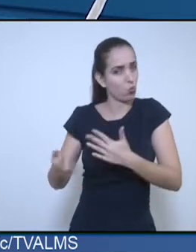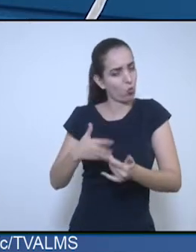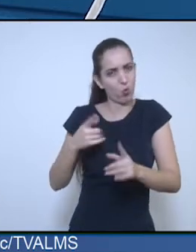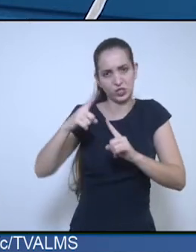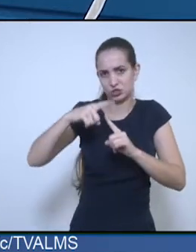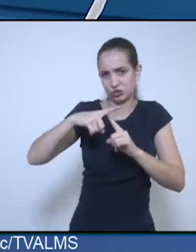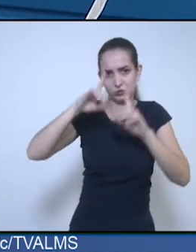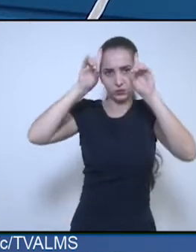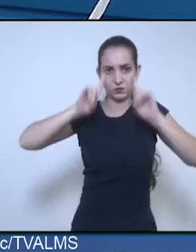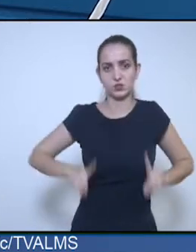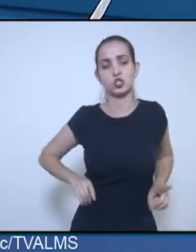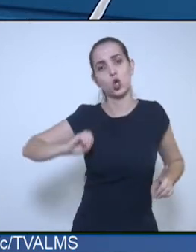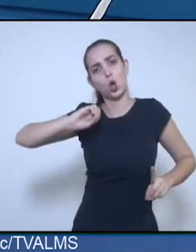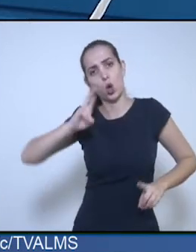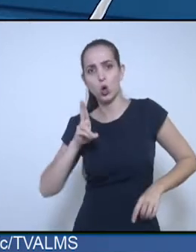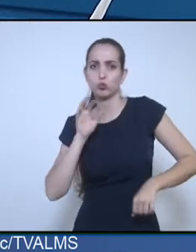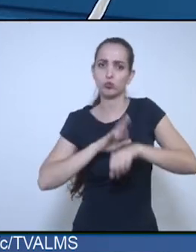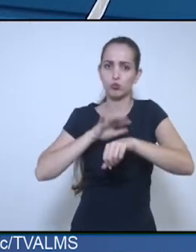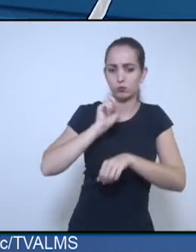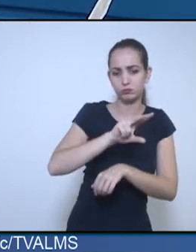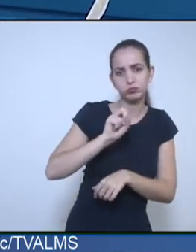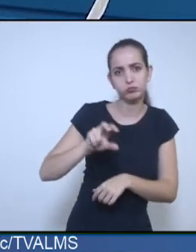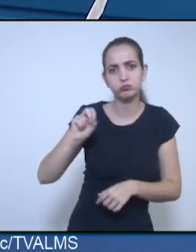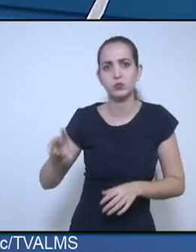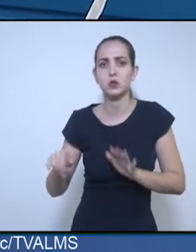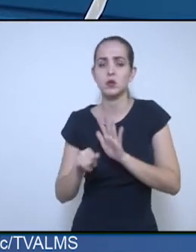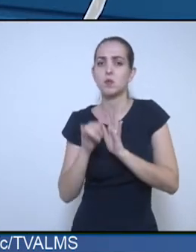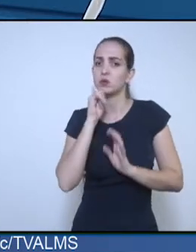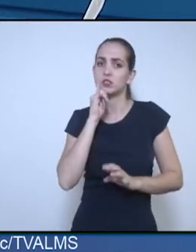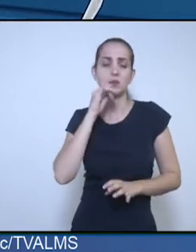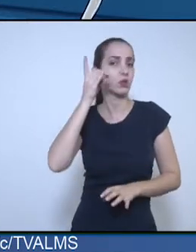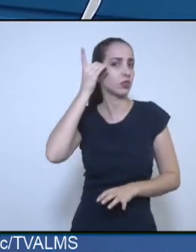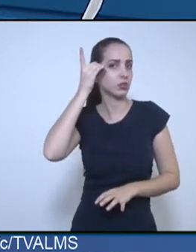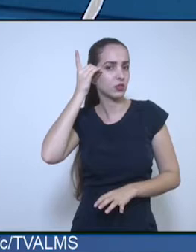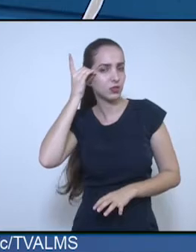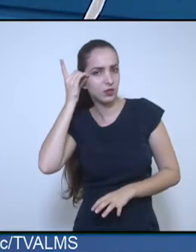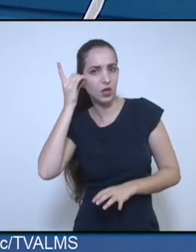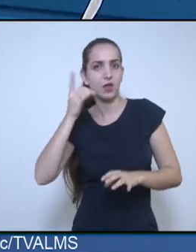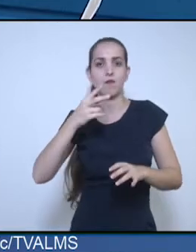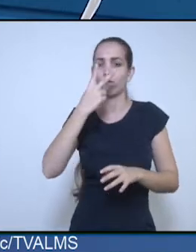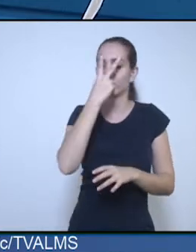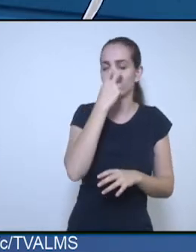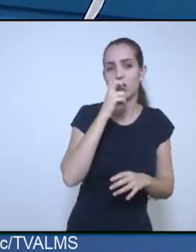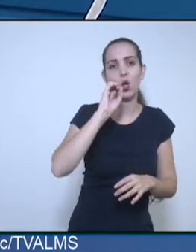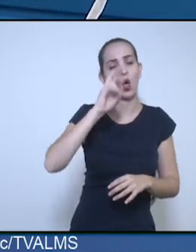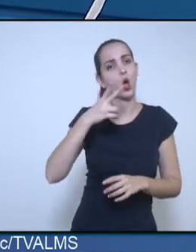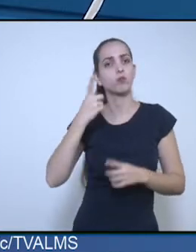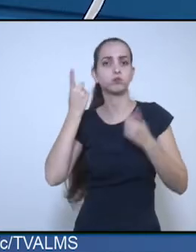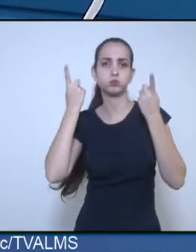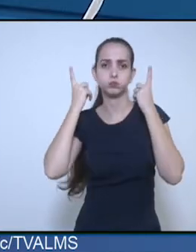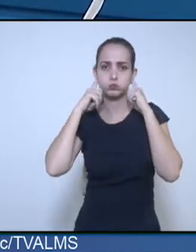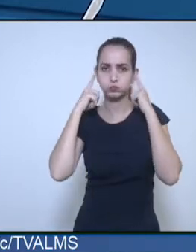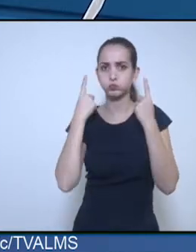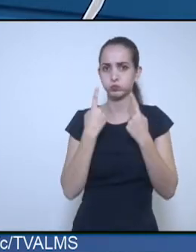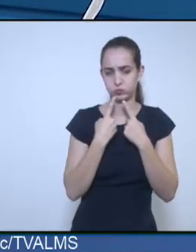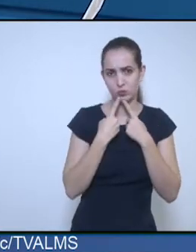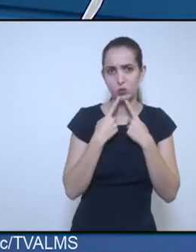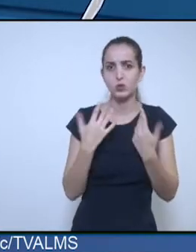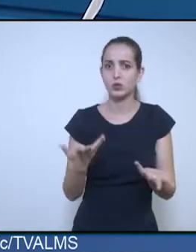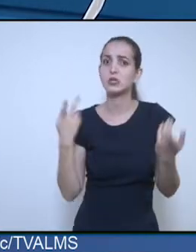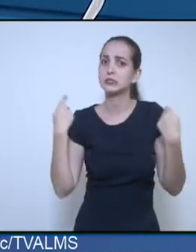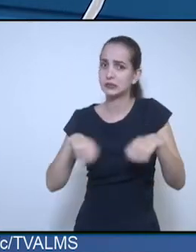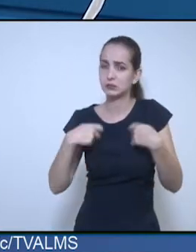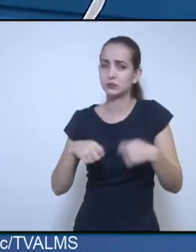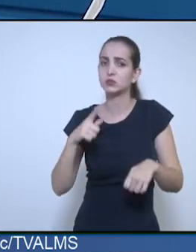tipo de deficiência ou patologia crônica, como síndrome de Down, deficiências visual e auditiva, que impliquem